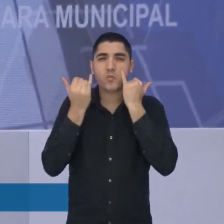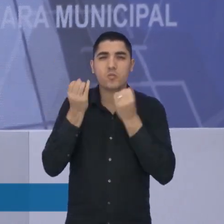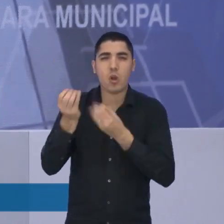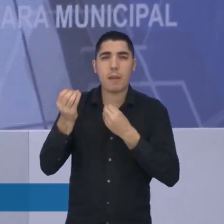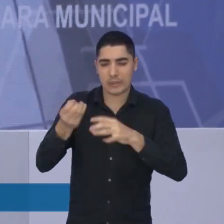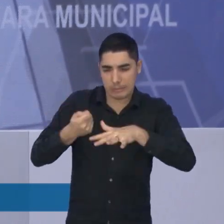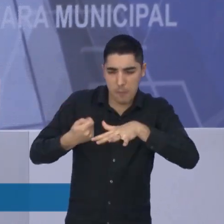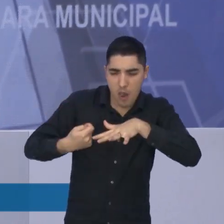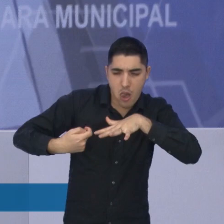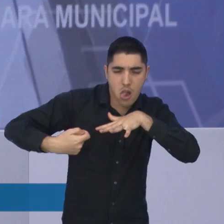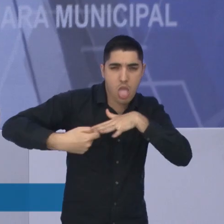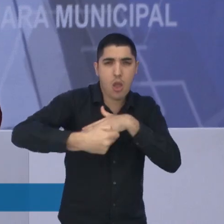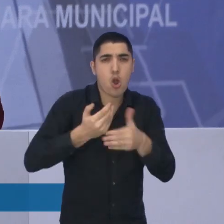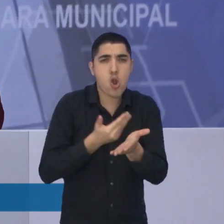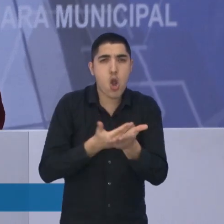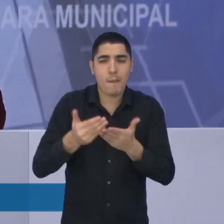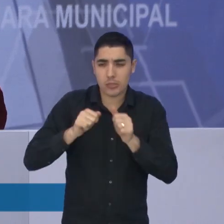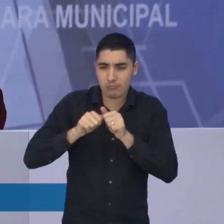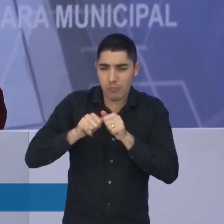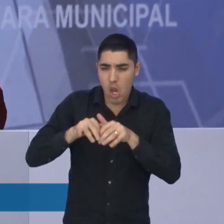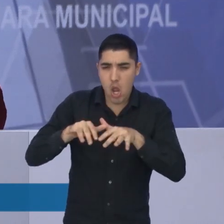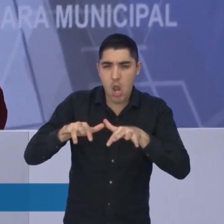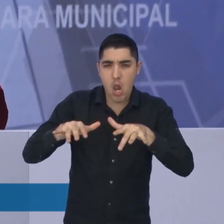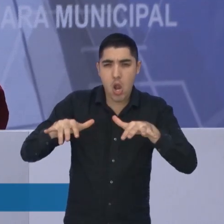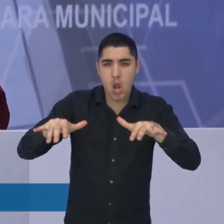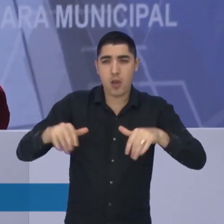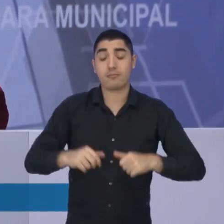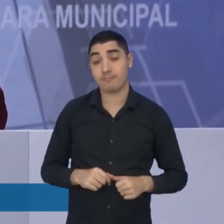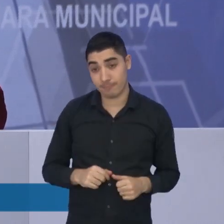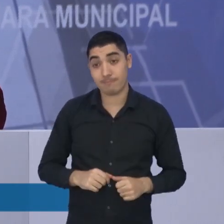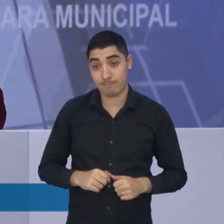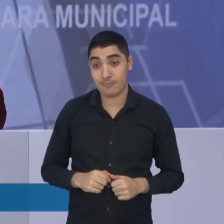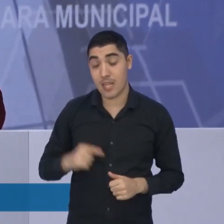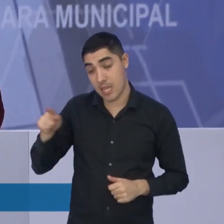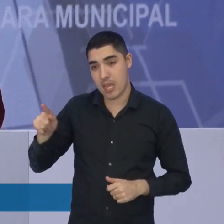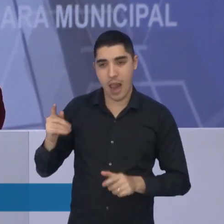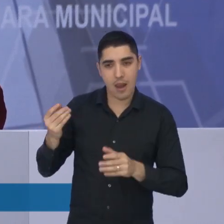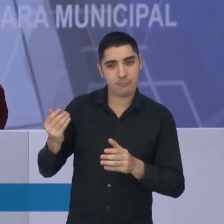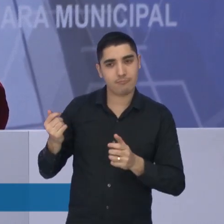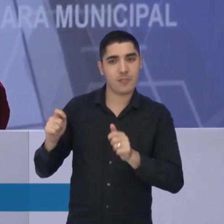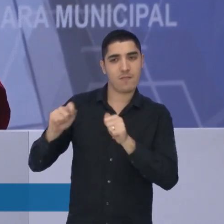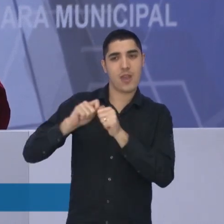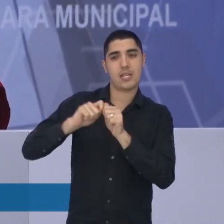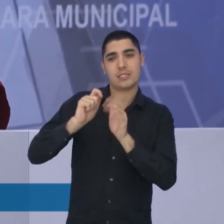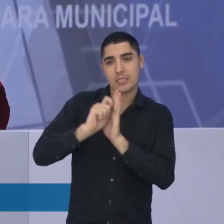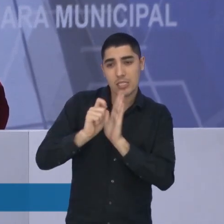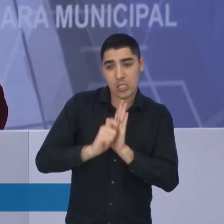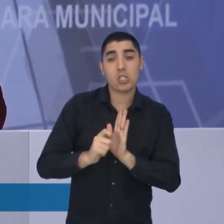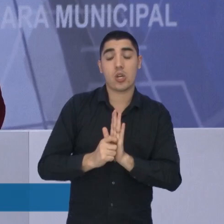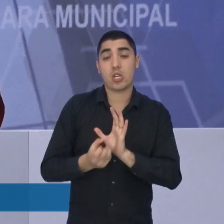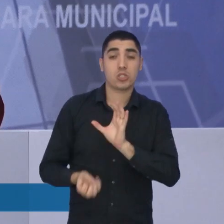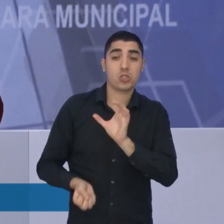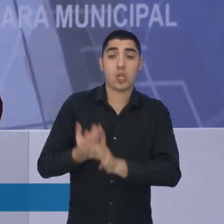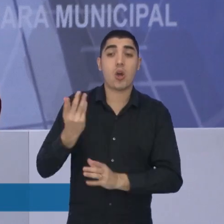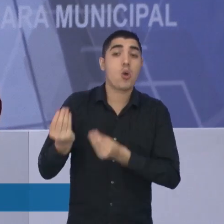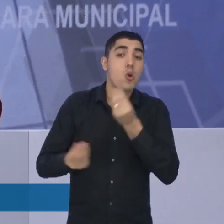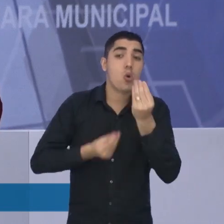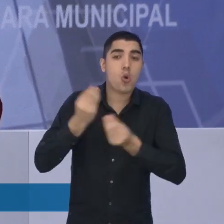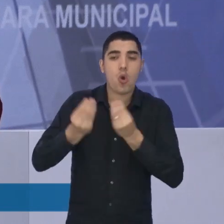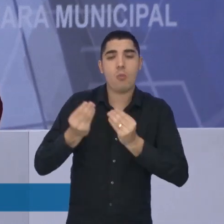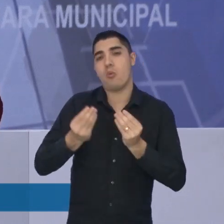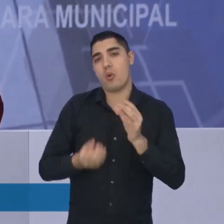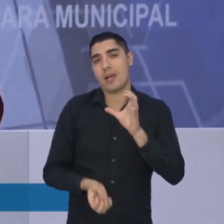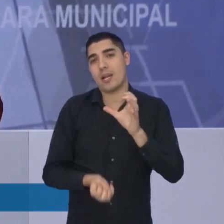disseminadas sobre o assunto, a história da criação das urnas eletrônicas no